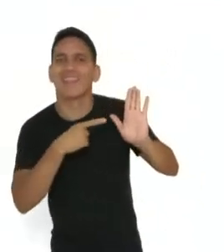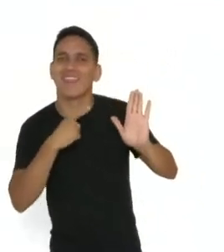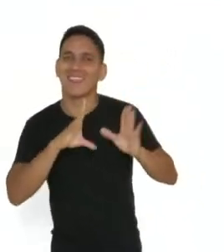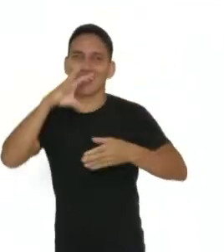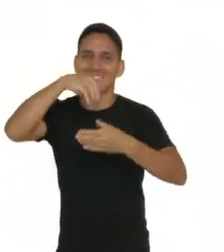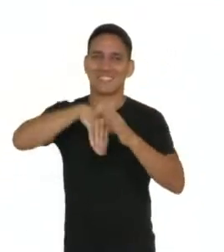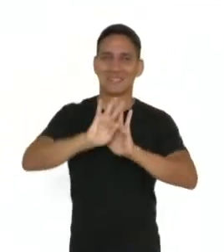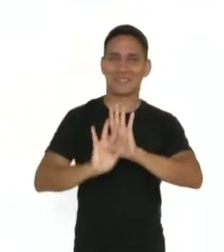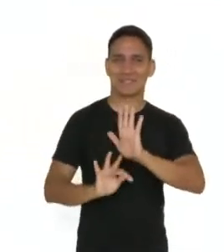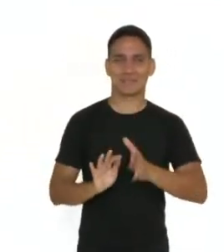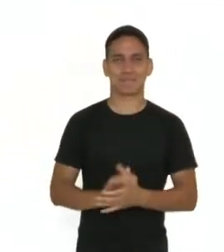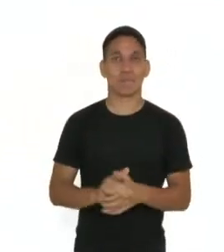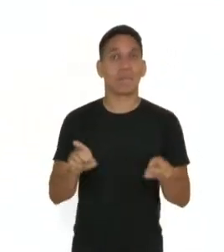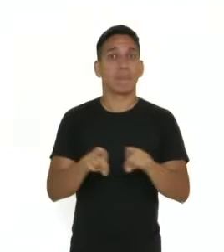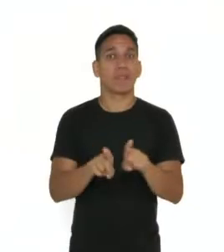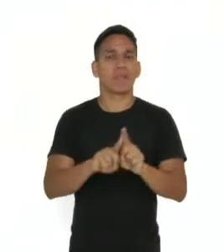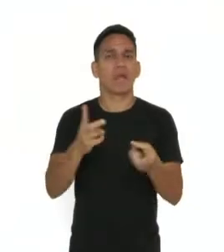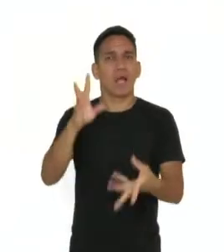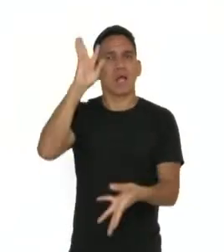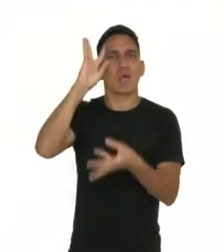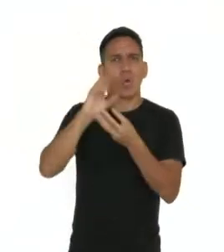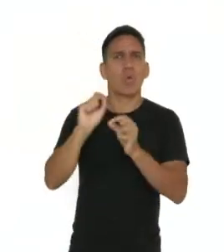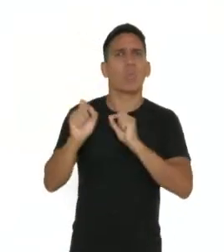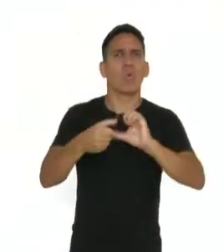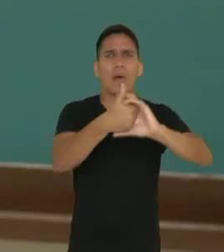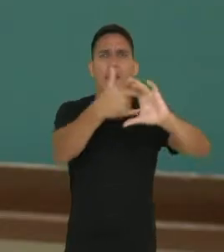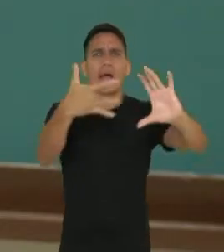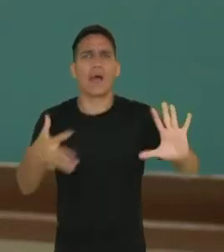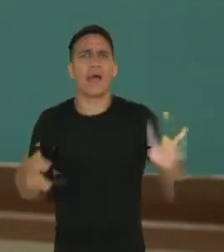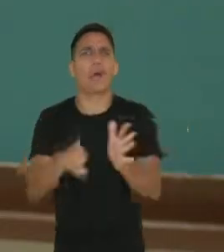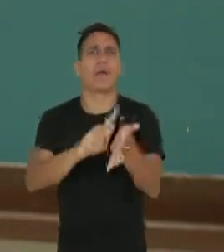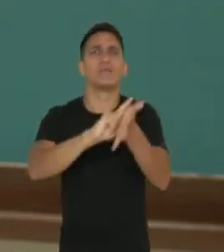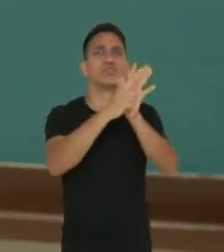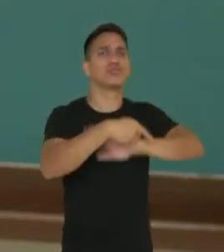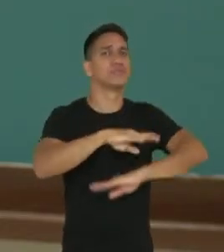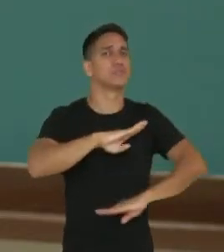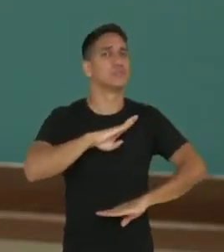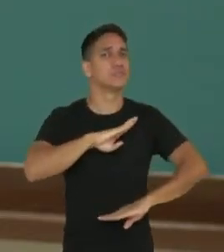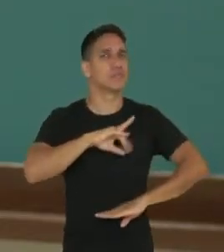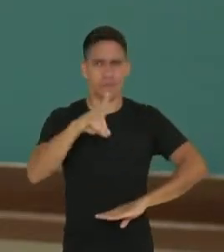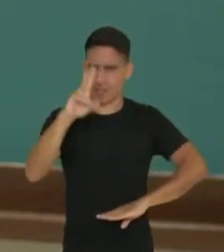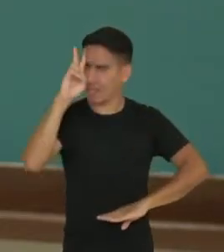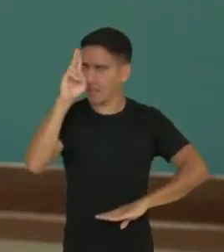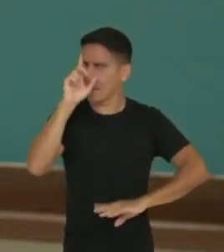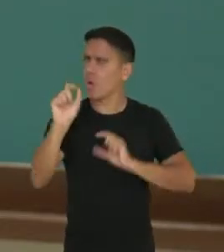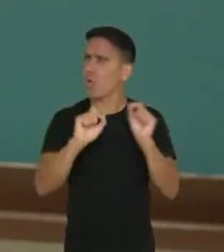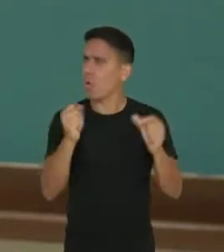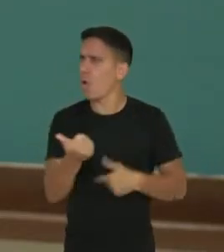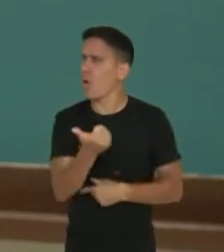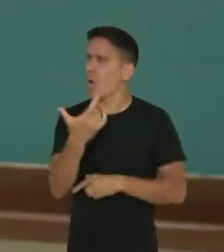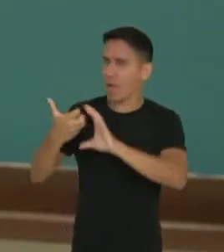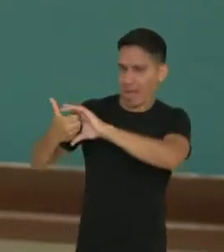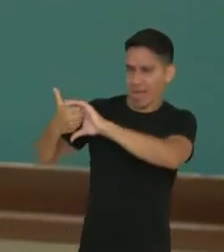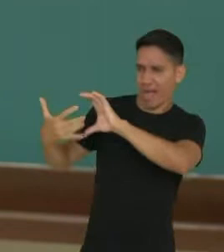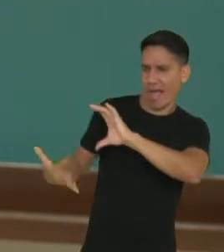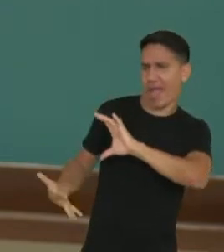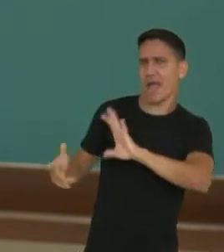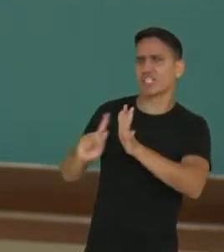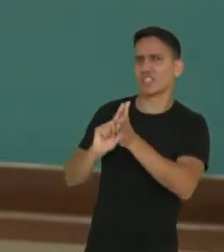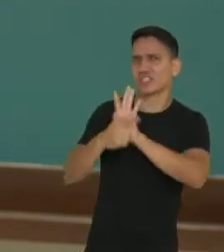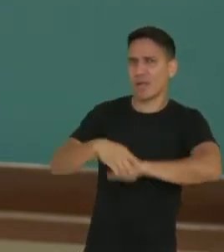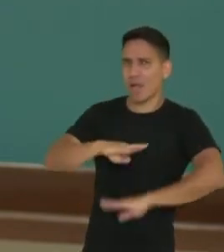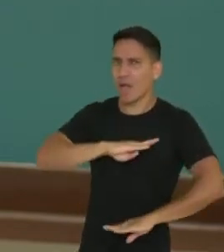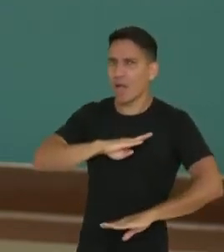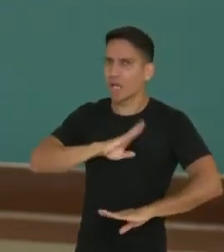do texto e também compreender as características do gênero causo. Você lembra alguma característica do causo?